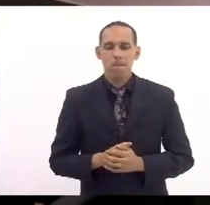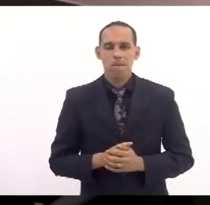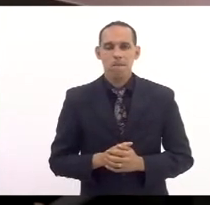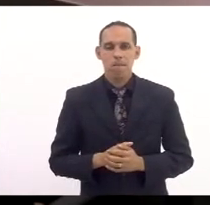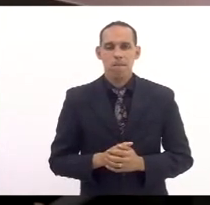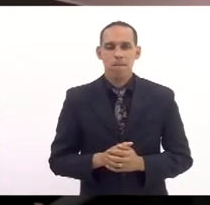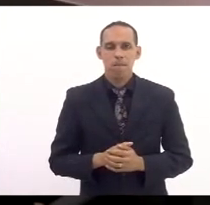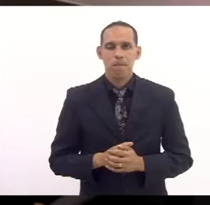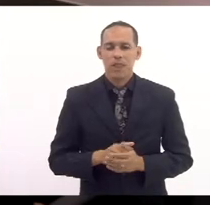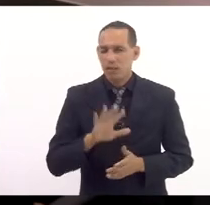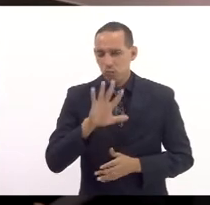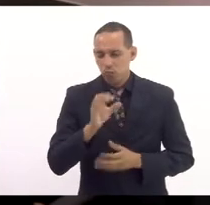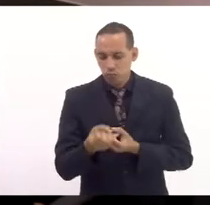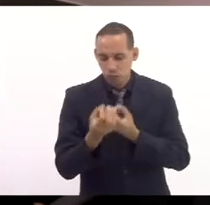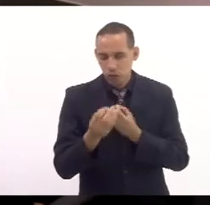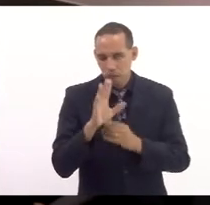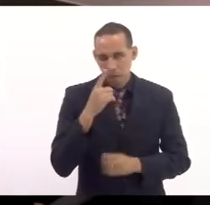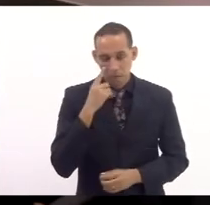Só uma informação aqui